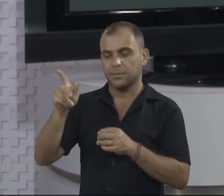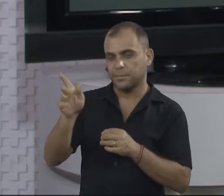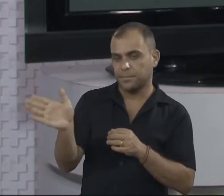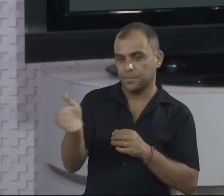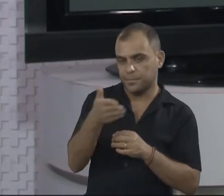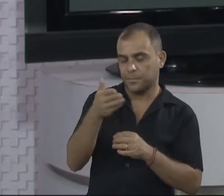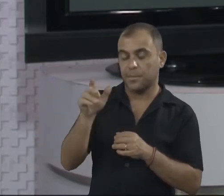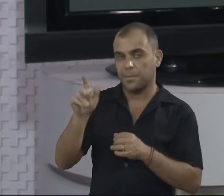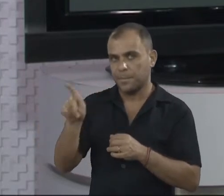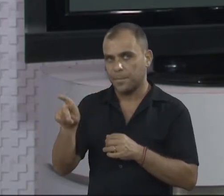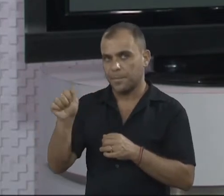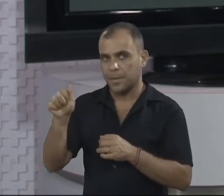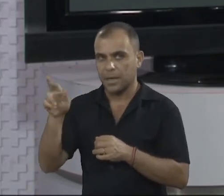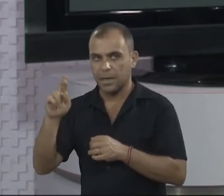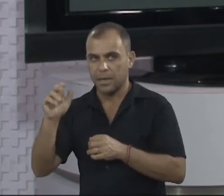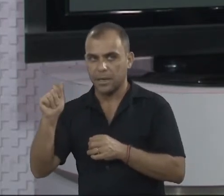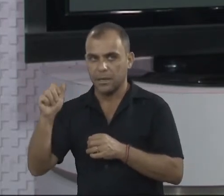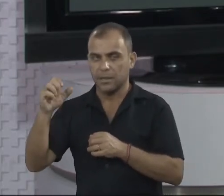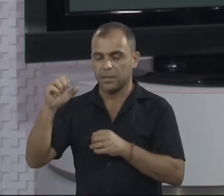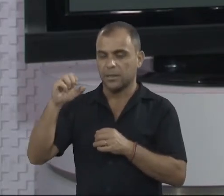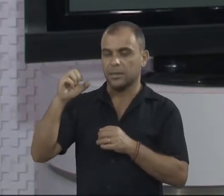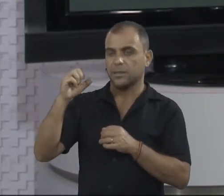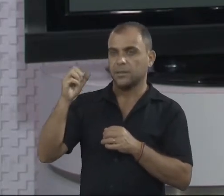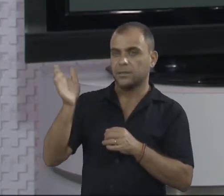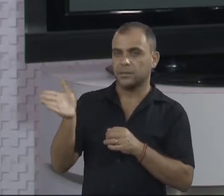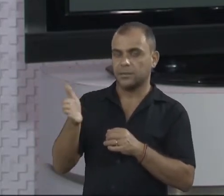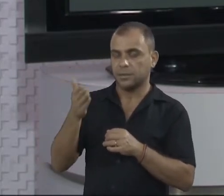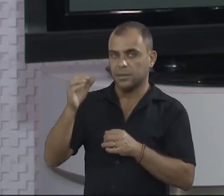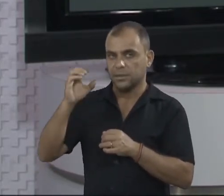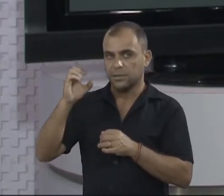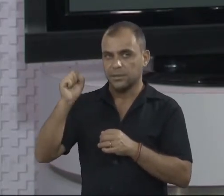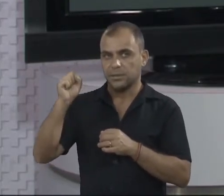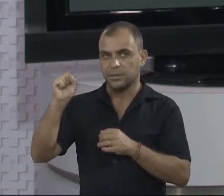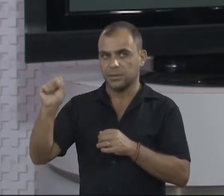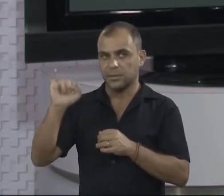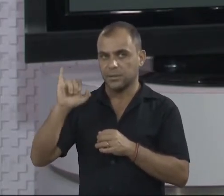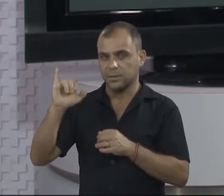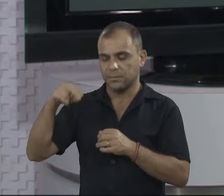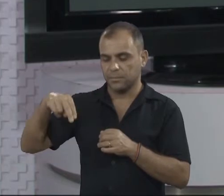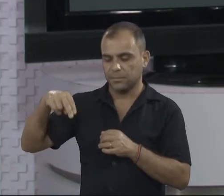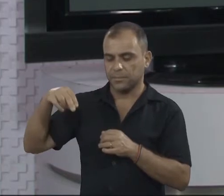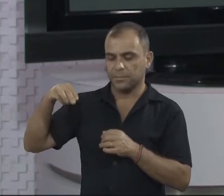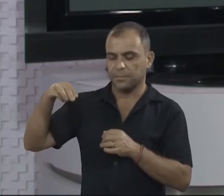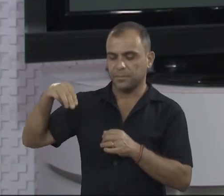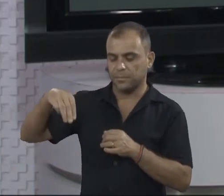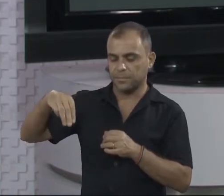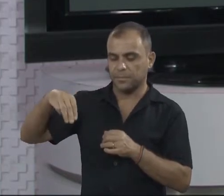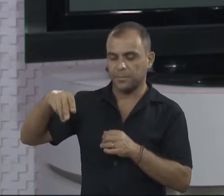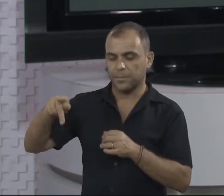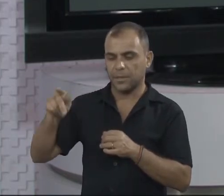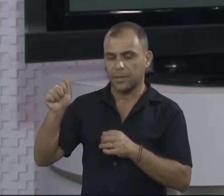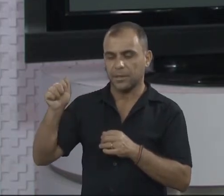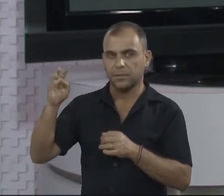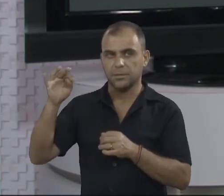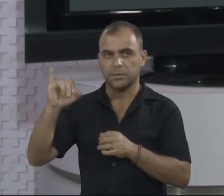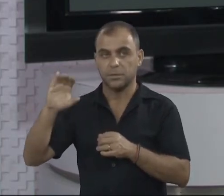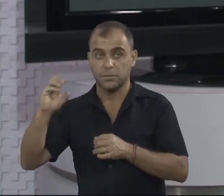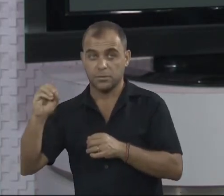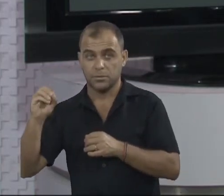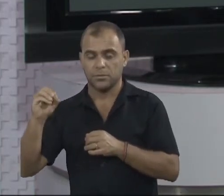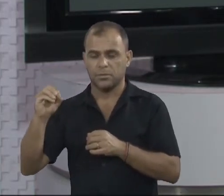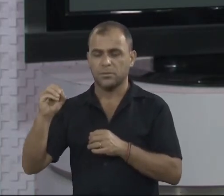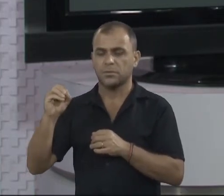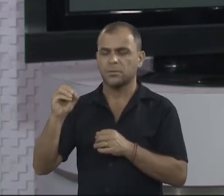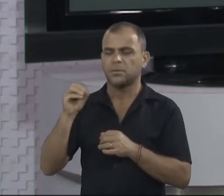de emergência e de estresse. Por exemplo, você estava andando na rua e viu um cachorro nervosão lá, e aí você vai ter que dar no